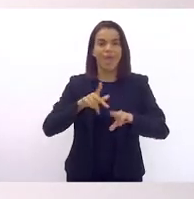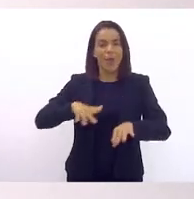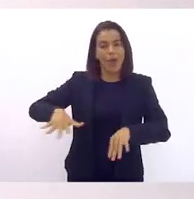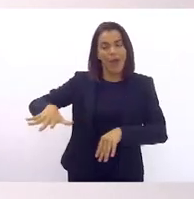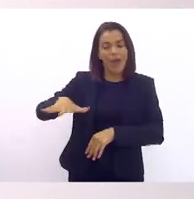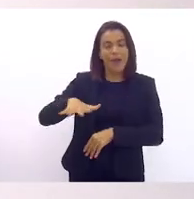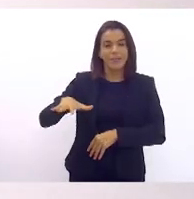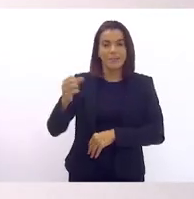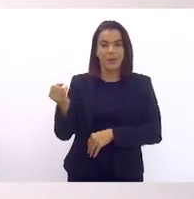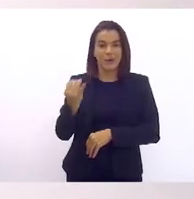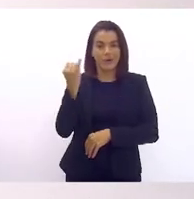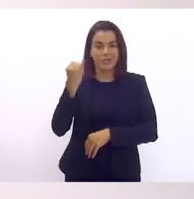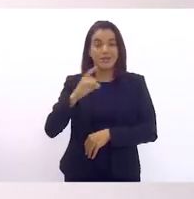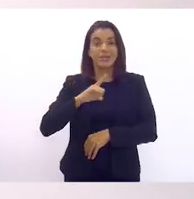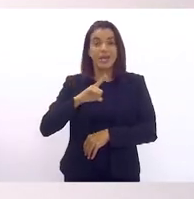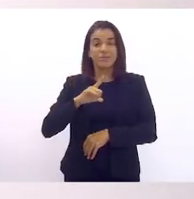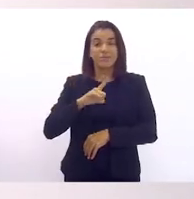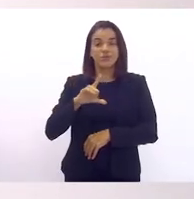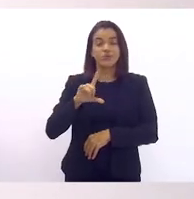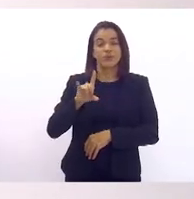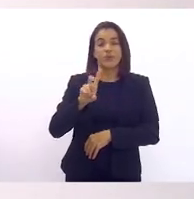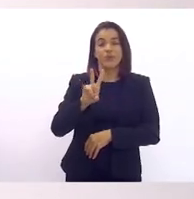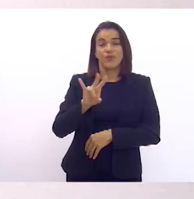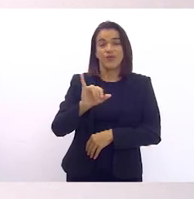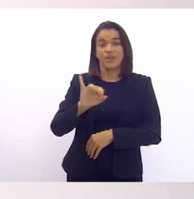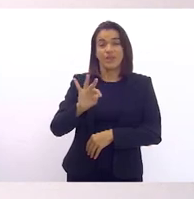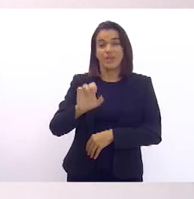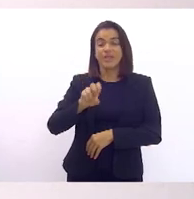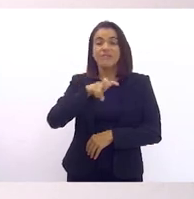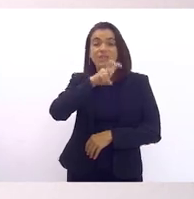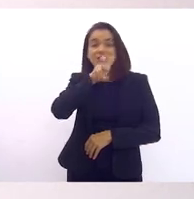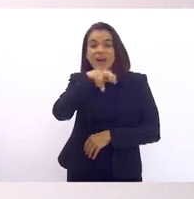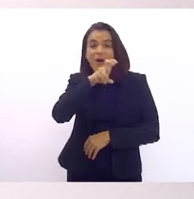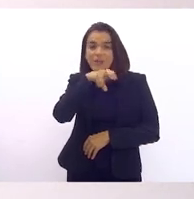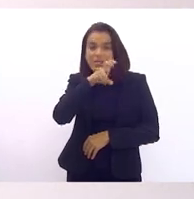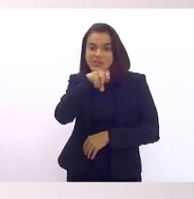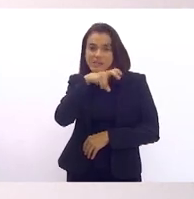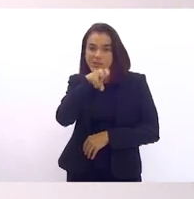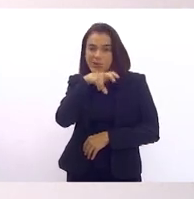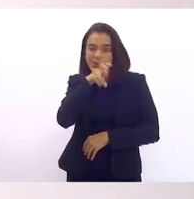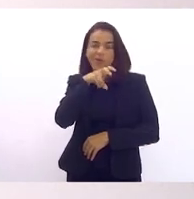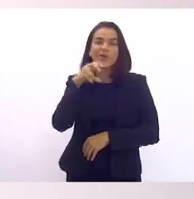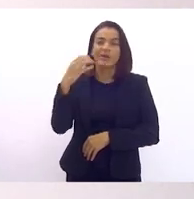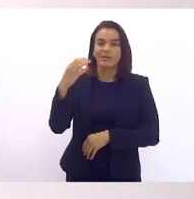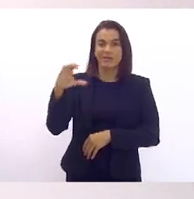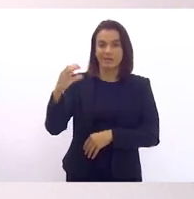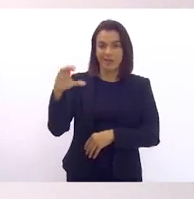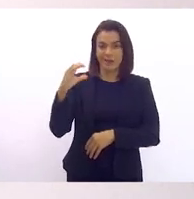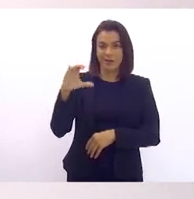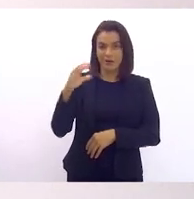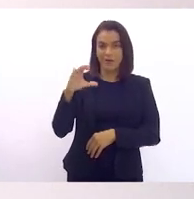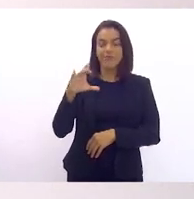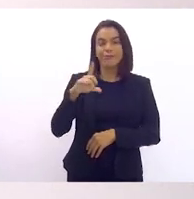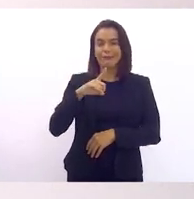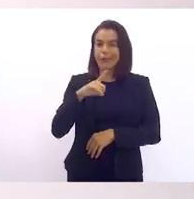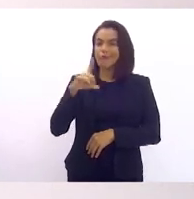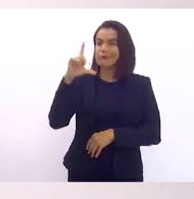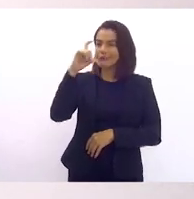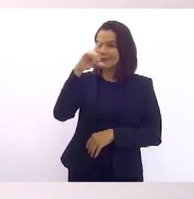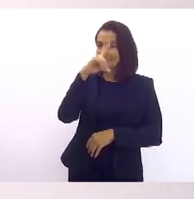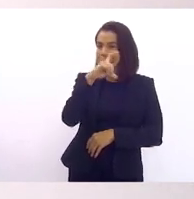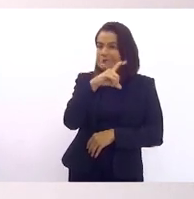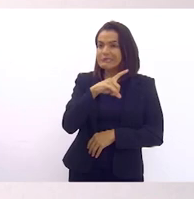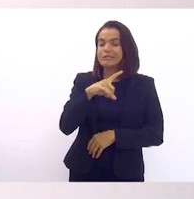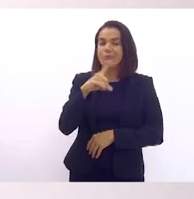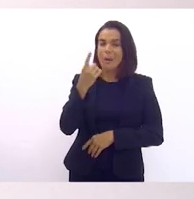importante temos o estudo Vital Brasil em Niterói que enfrenta eh uma dificuldade muito grande Para